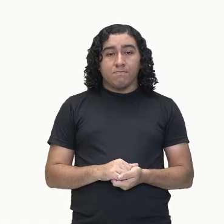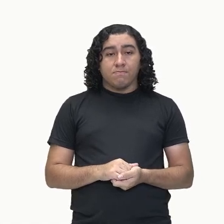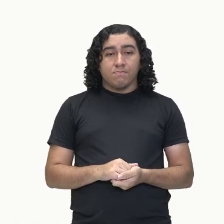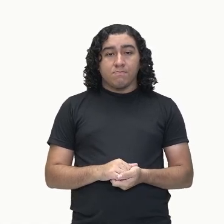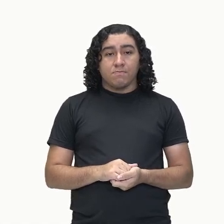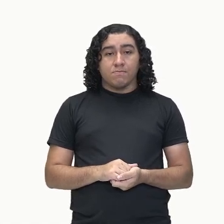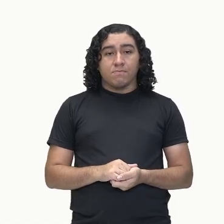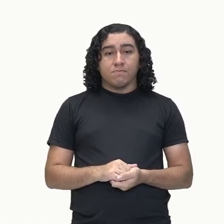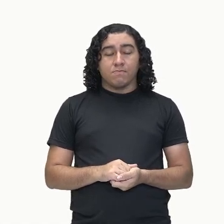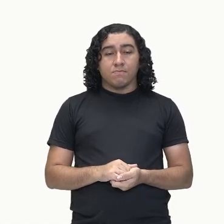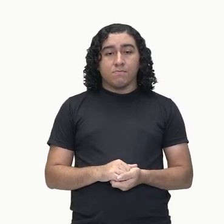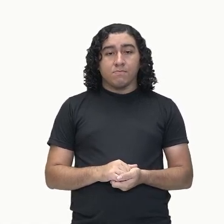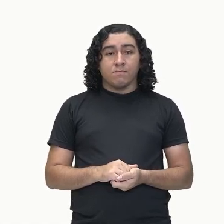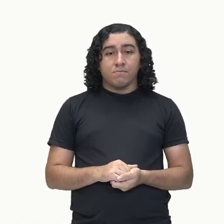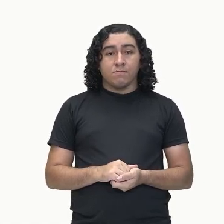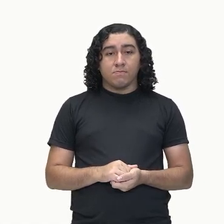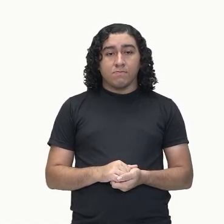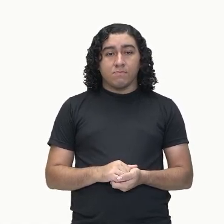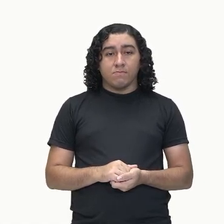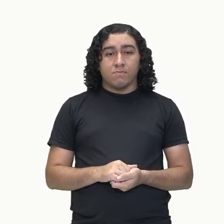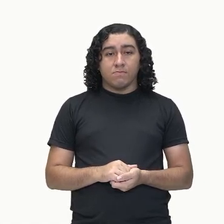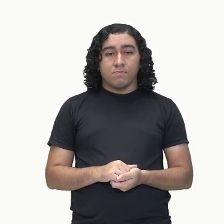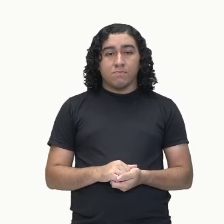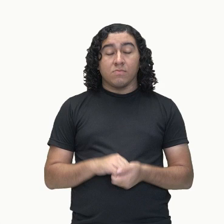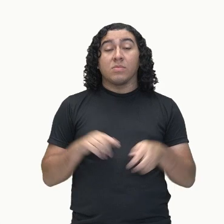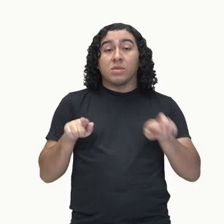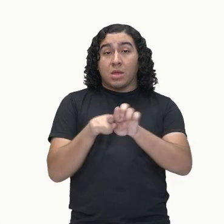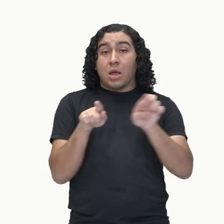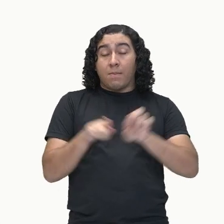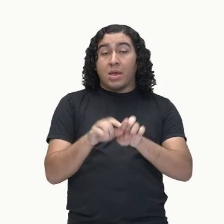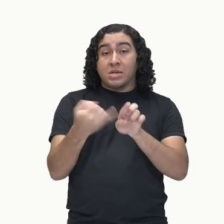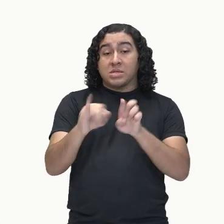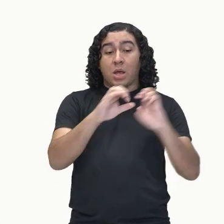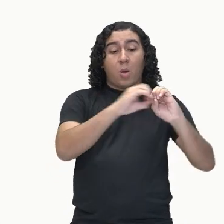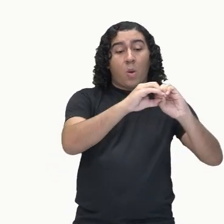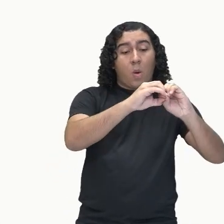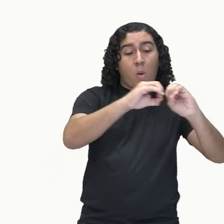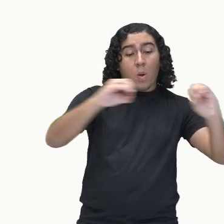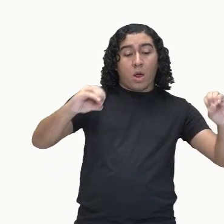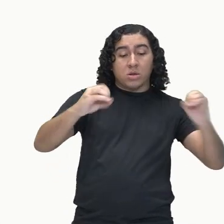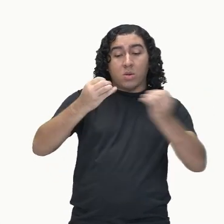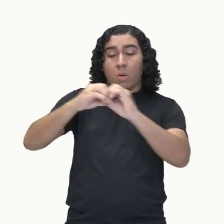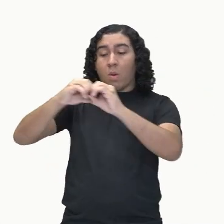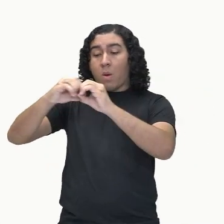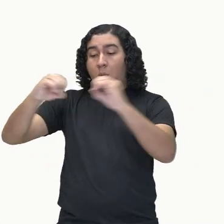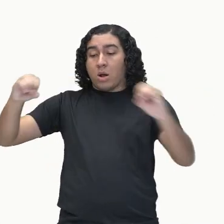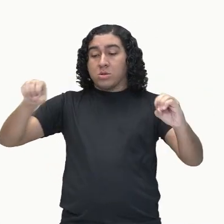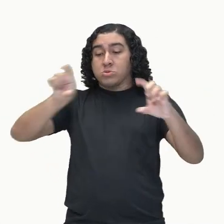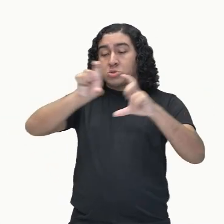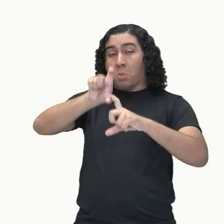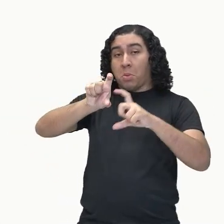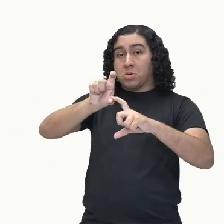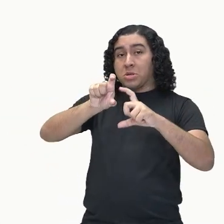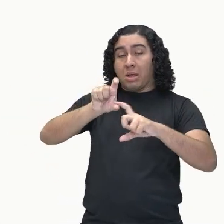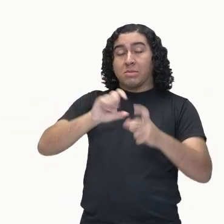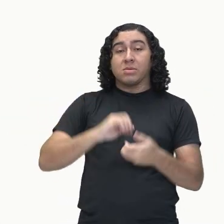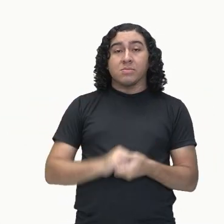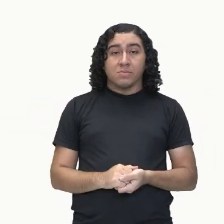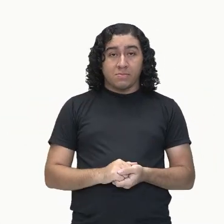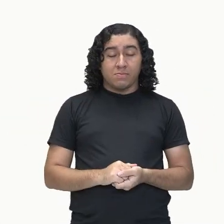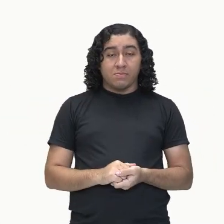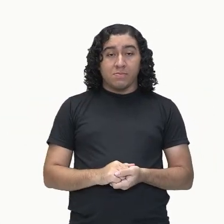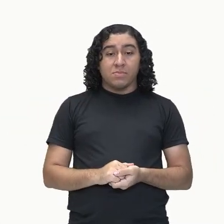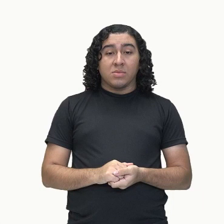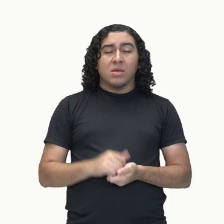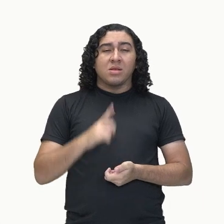Noble e também para oraes subordinadas O que são são aquelas orações que elas não